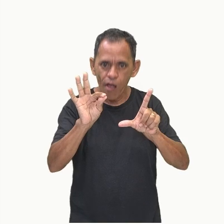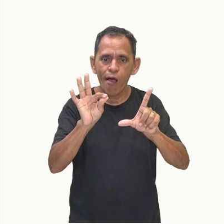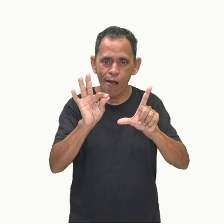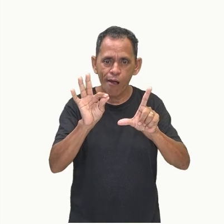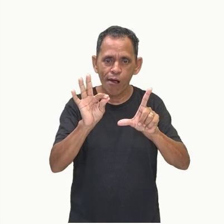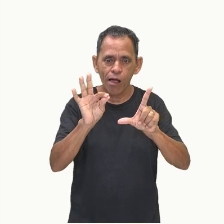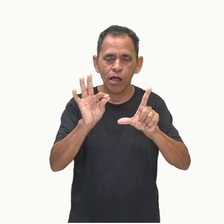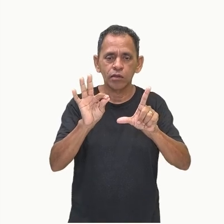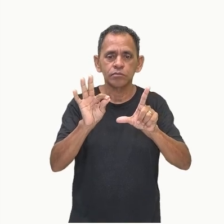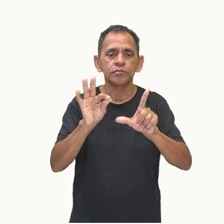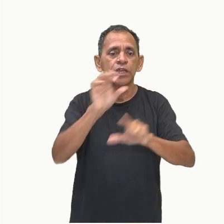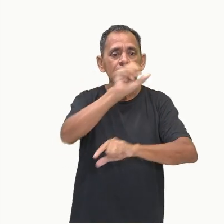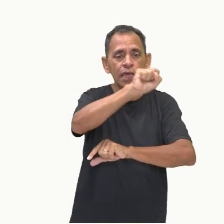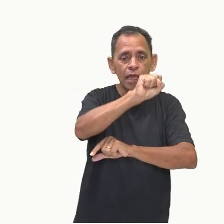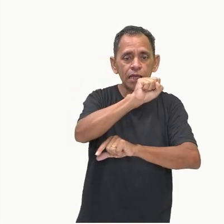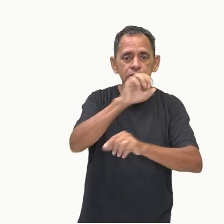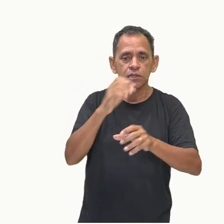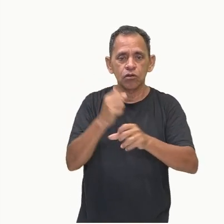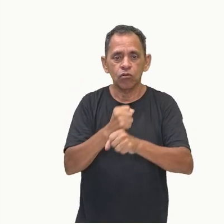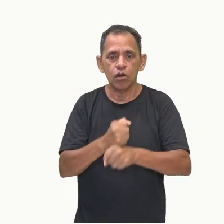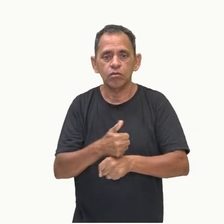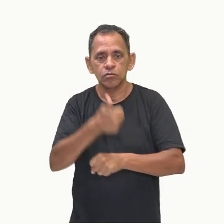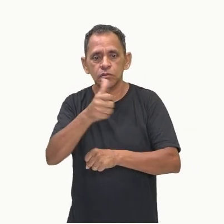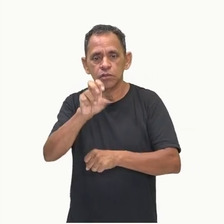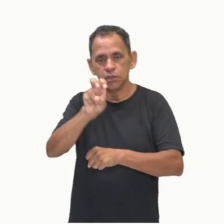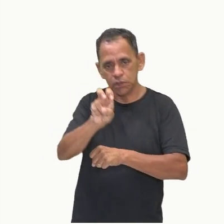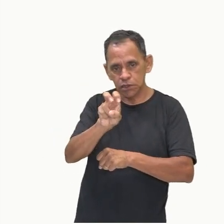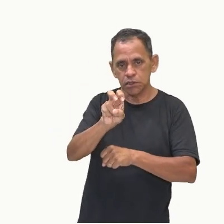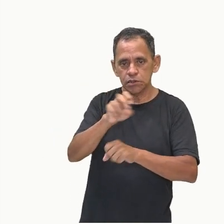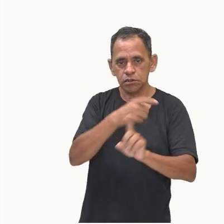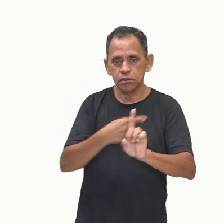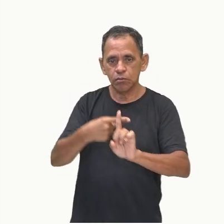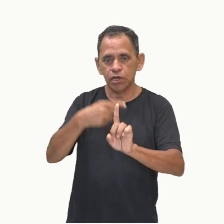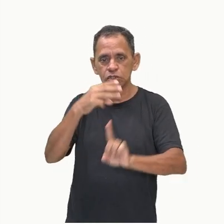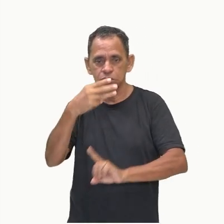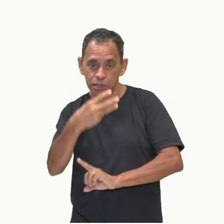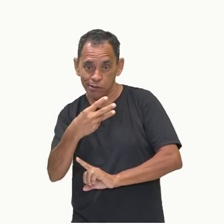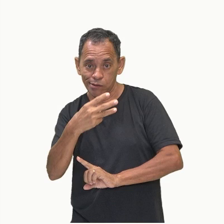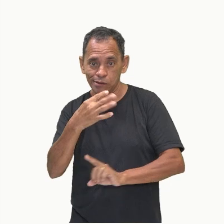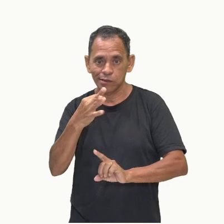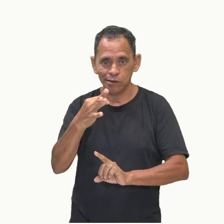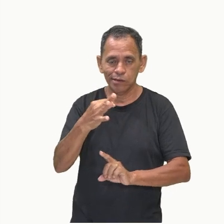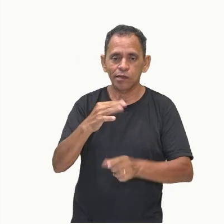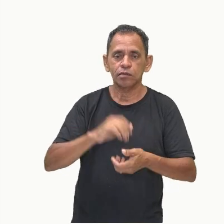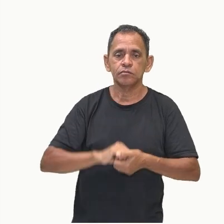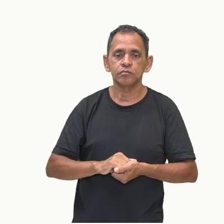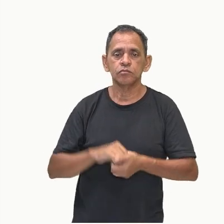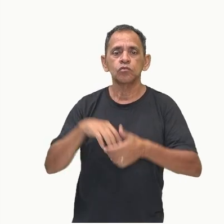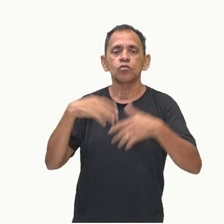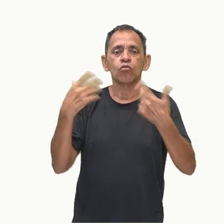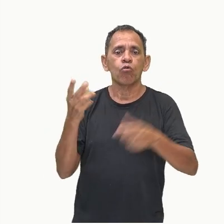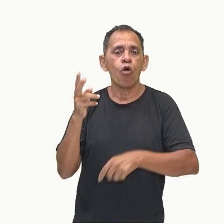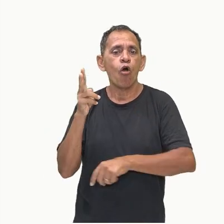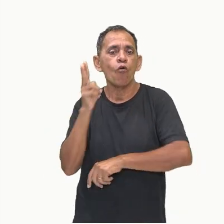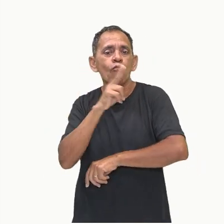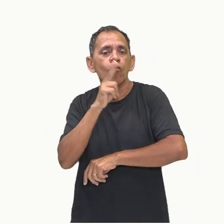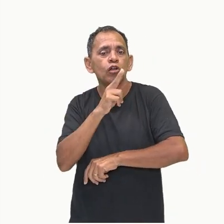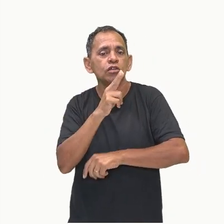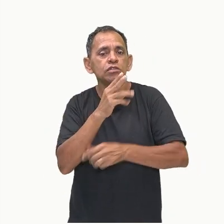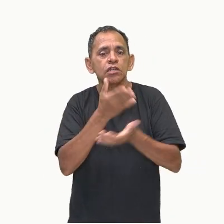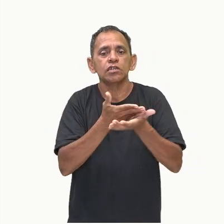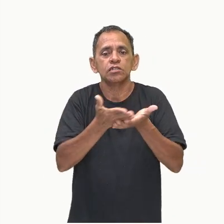S = 15+ 3t Ele quer saber qual é a posição inicial a velocidade do corpo e o tipo de